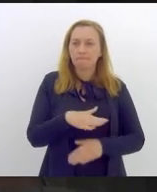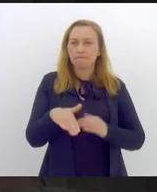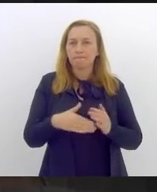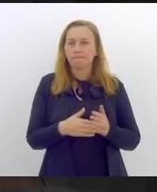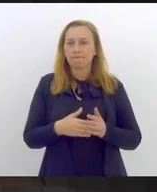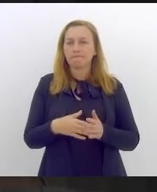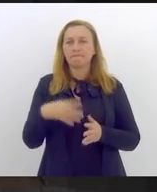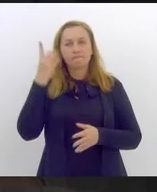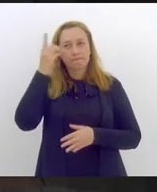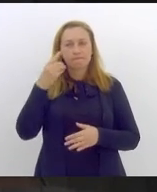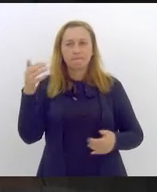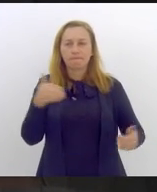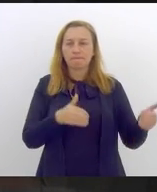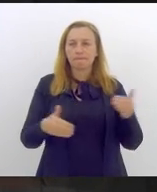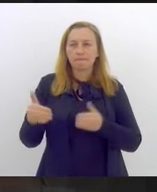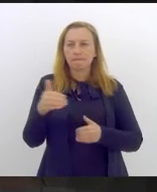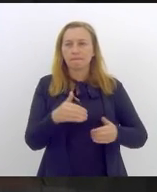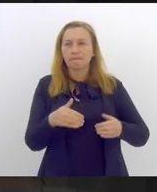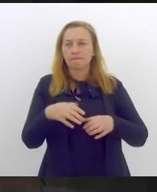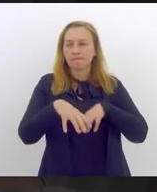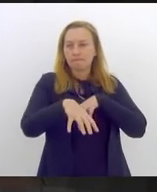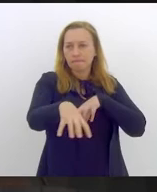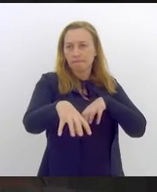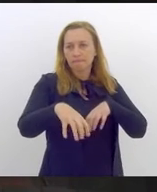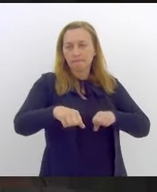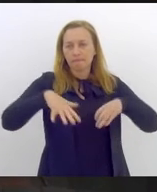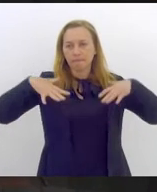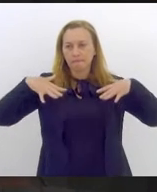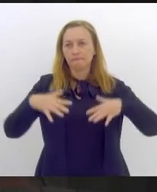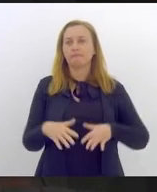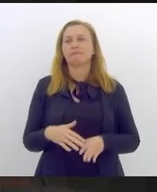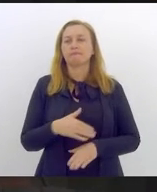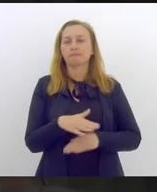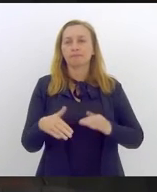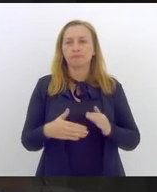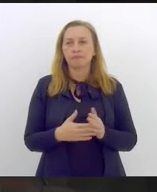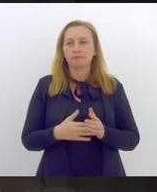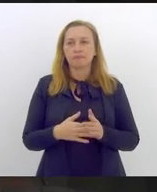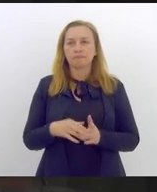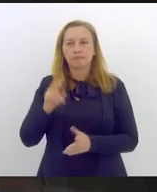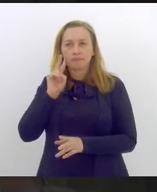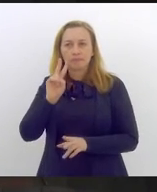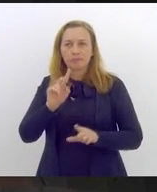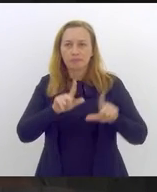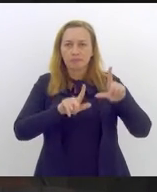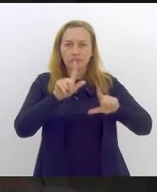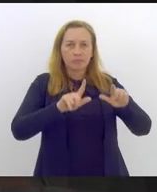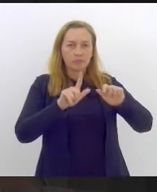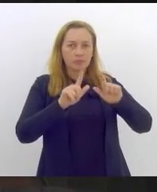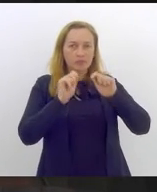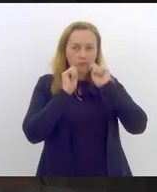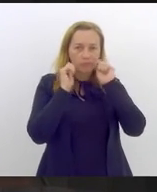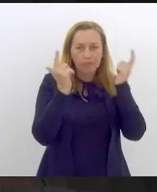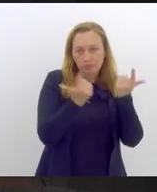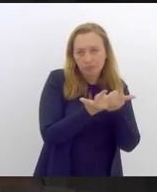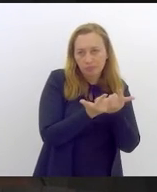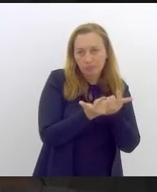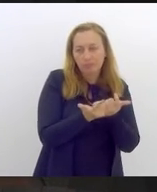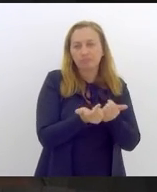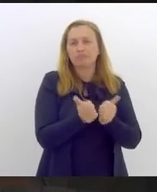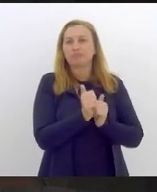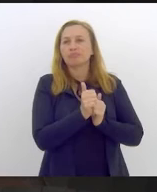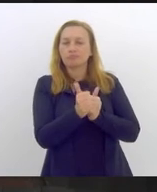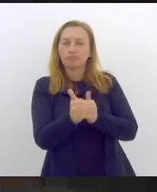começam a ingressar no plenário virtual cidadãos e cidadães que nos assistem pela TV